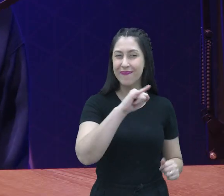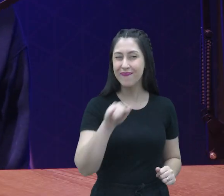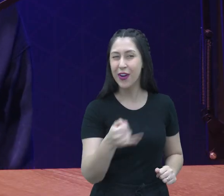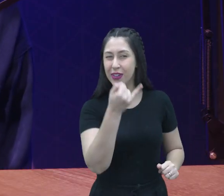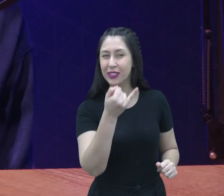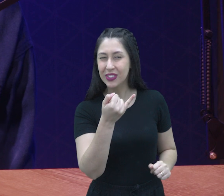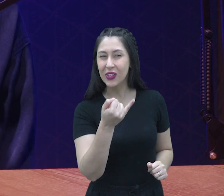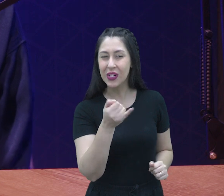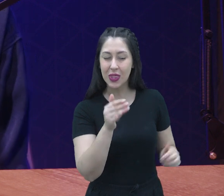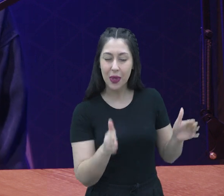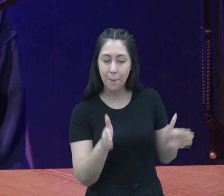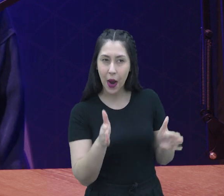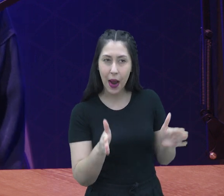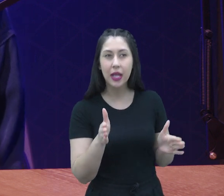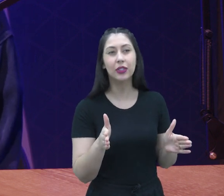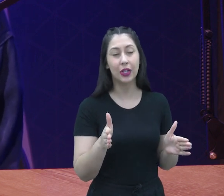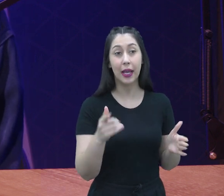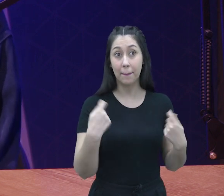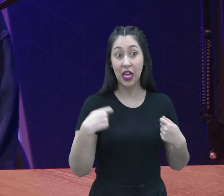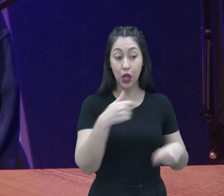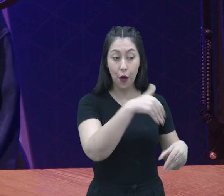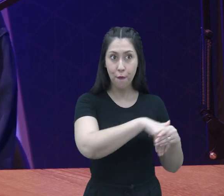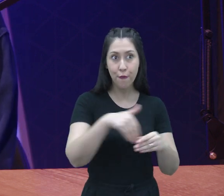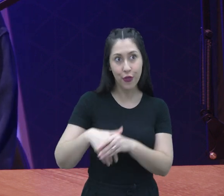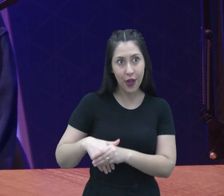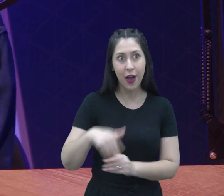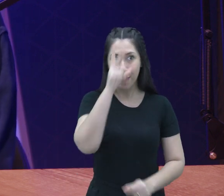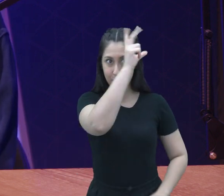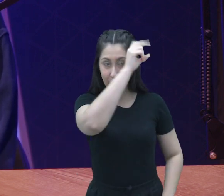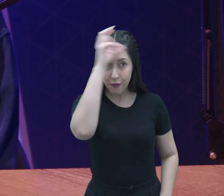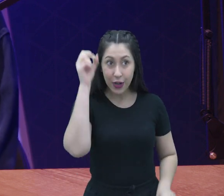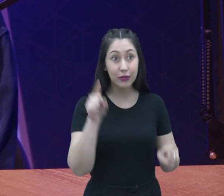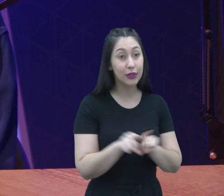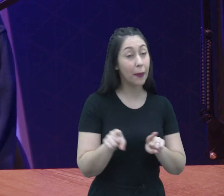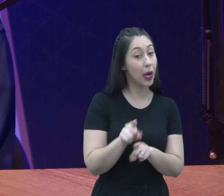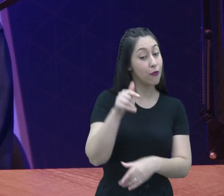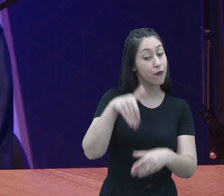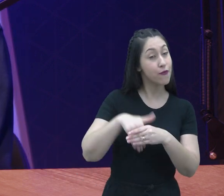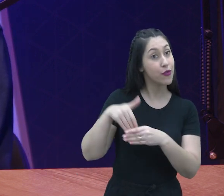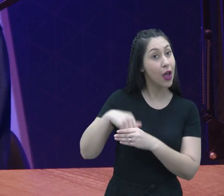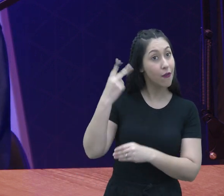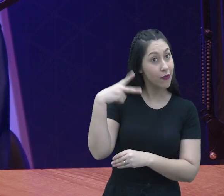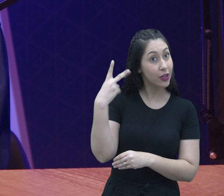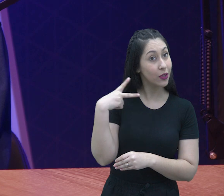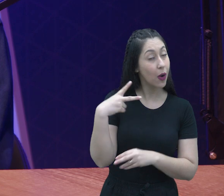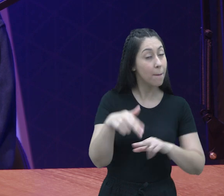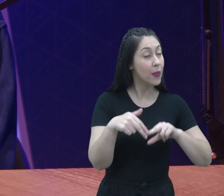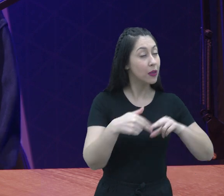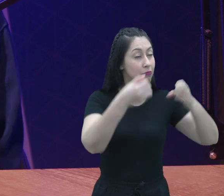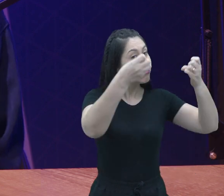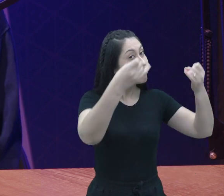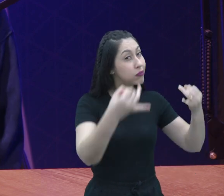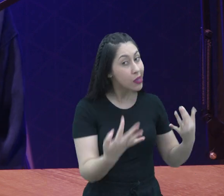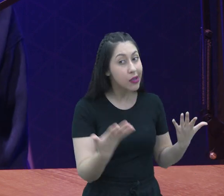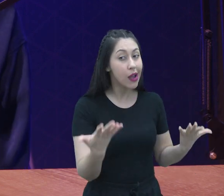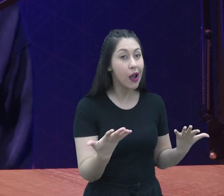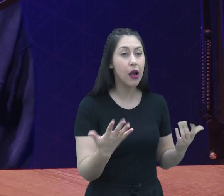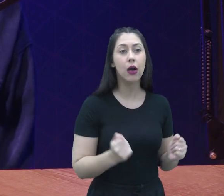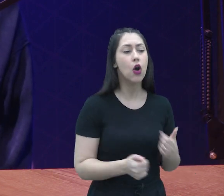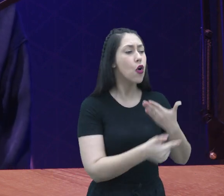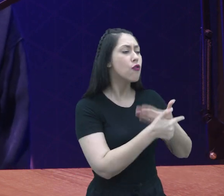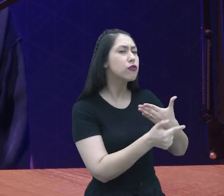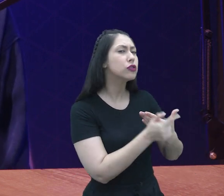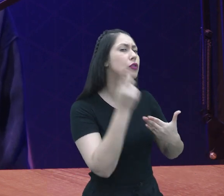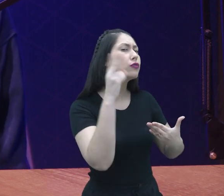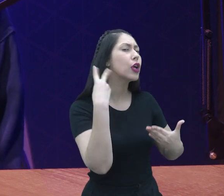os prefeitos, vereadores das nossas cidades. A gente tinha que falar, né, um pouquinho desses poderes, né? O que faz, então, um vereador, o que